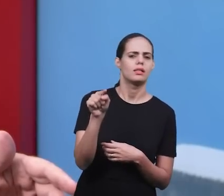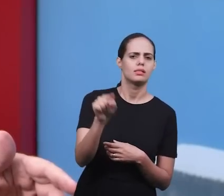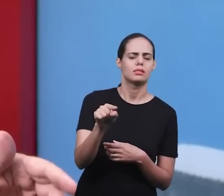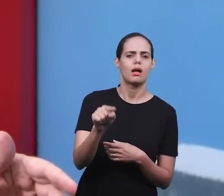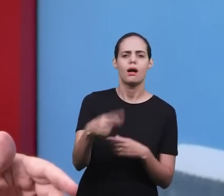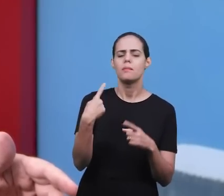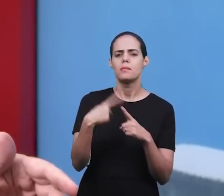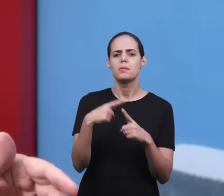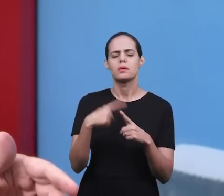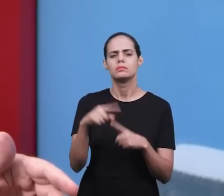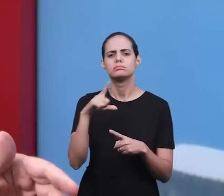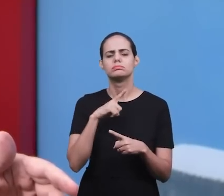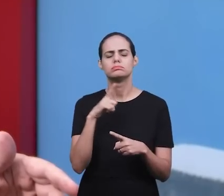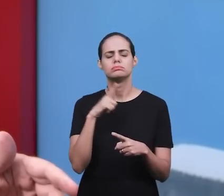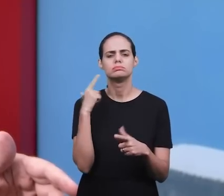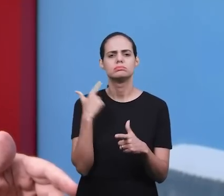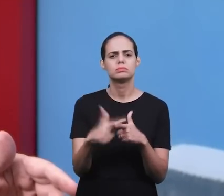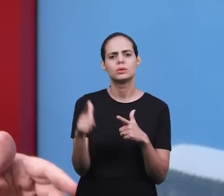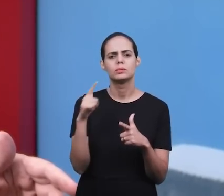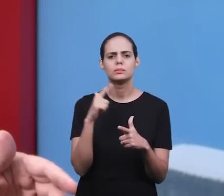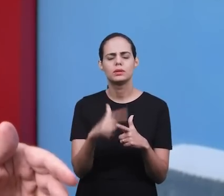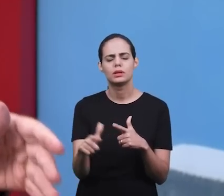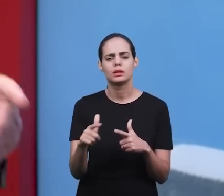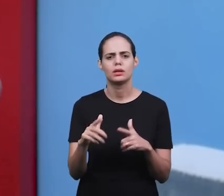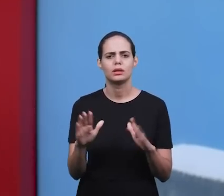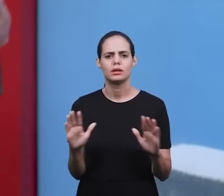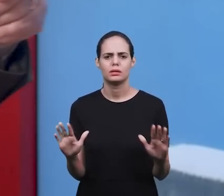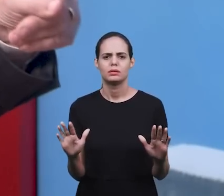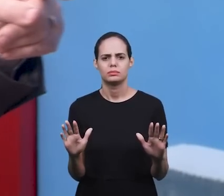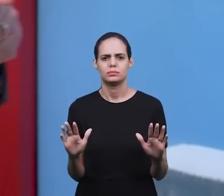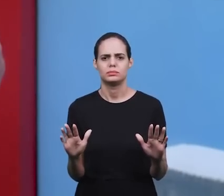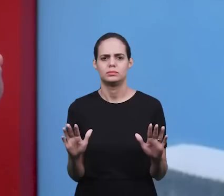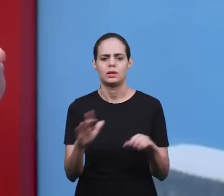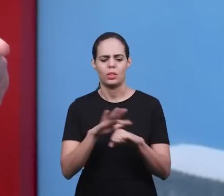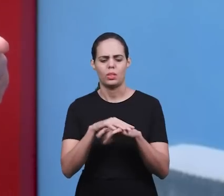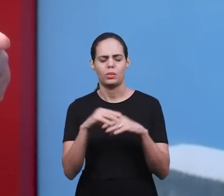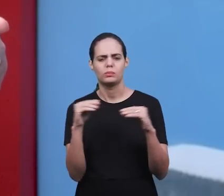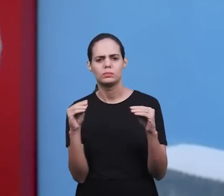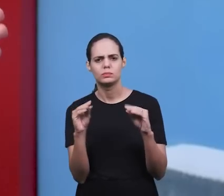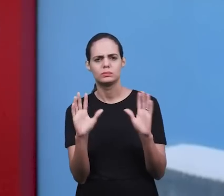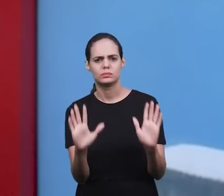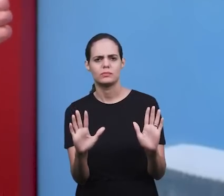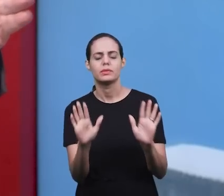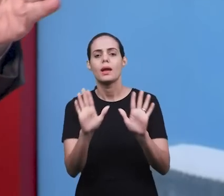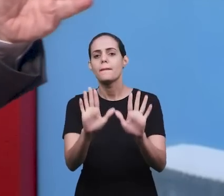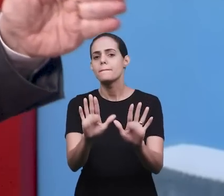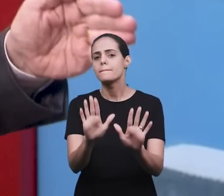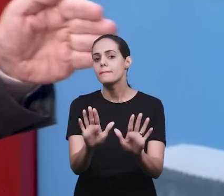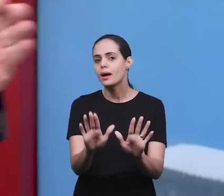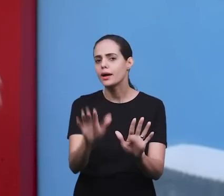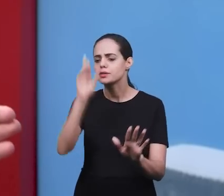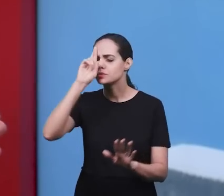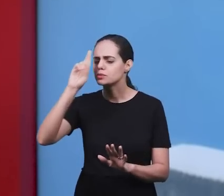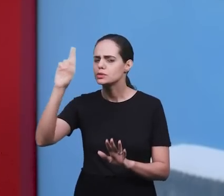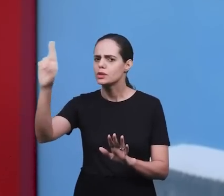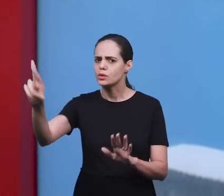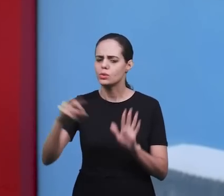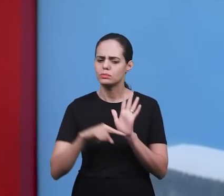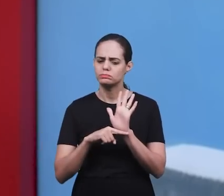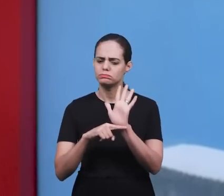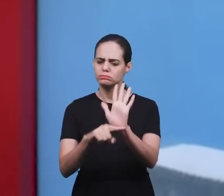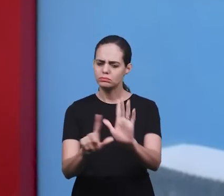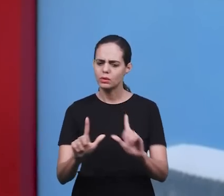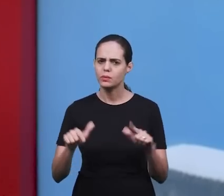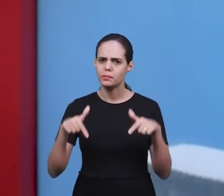situação no lar. Mas só o fato dele estar ali, o Senhor opera outras coisas. Às vezes o Senhor dá uma libertação, o